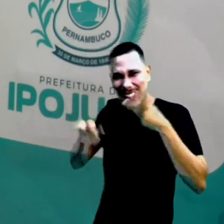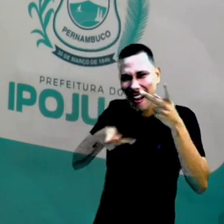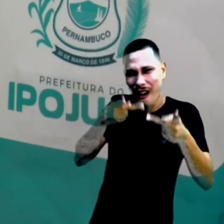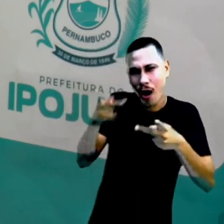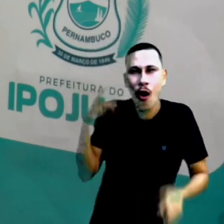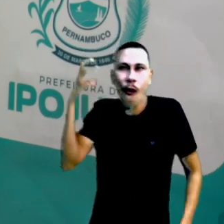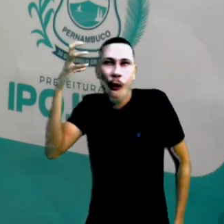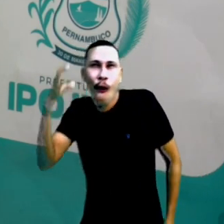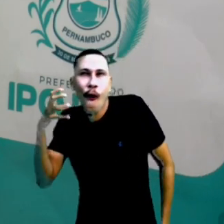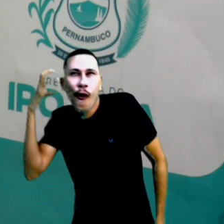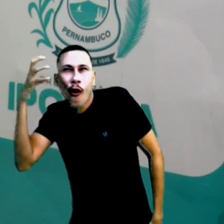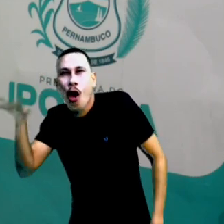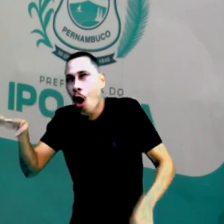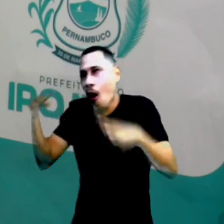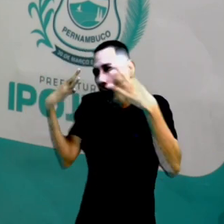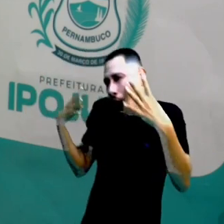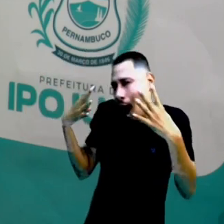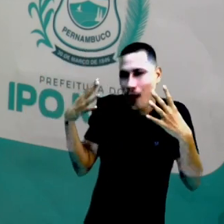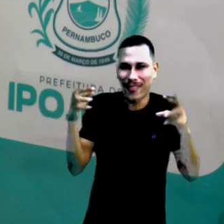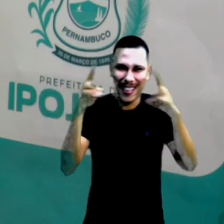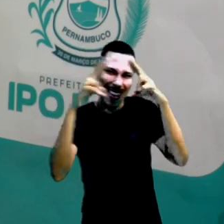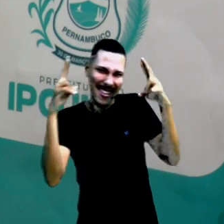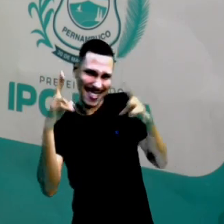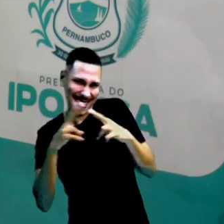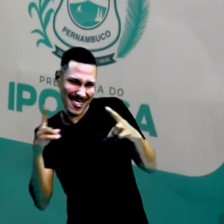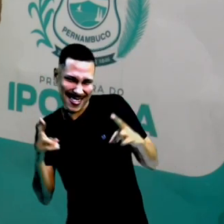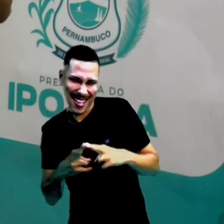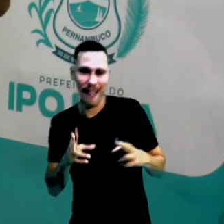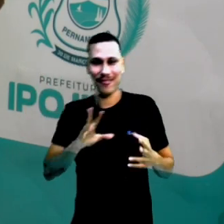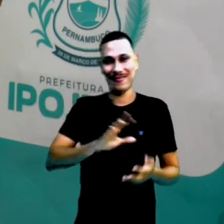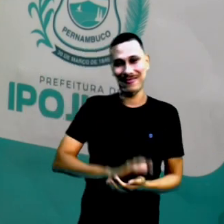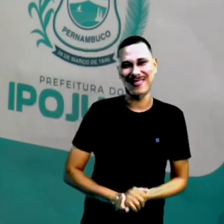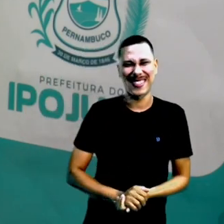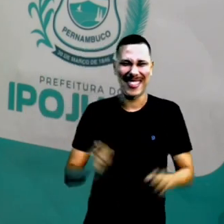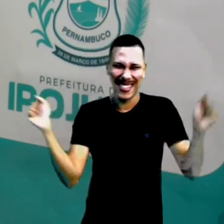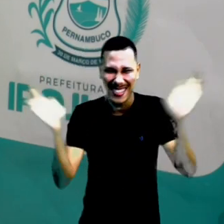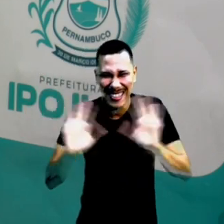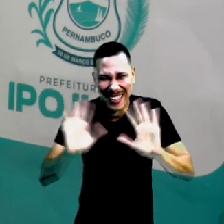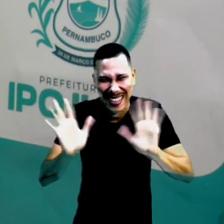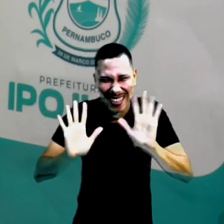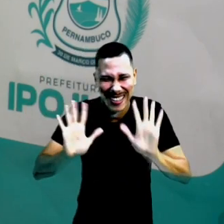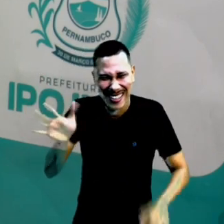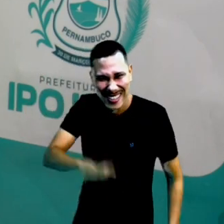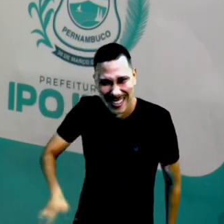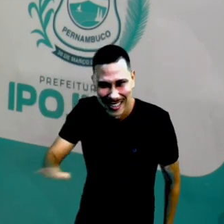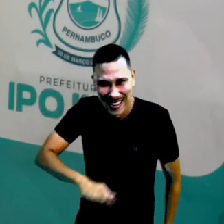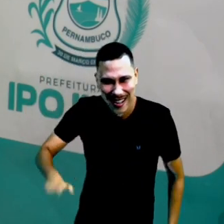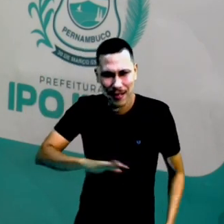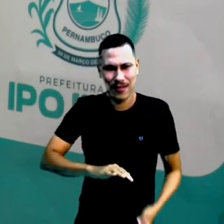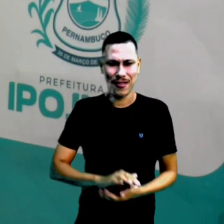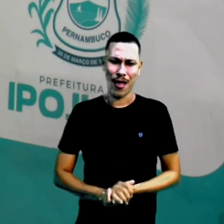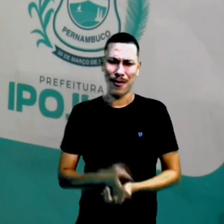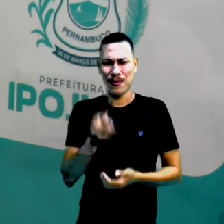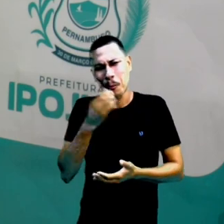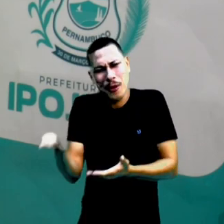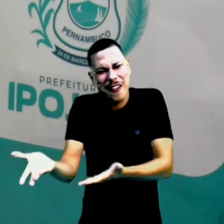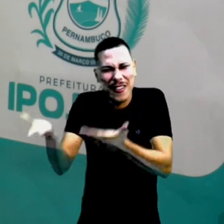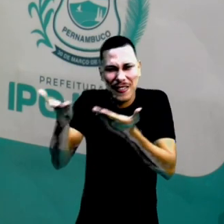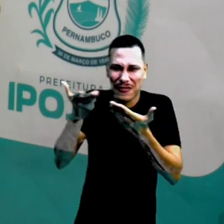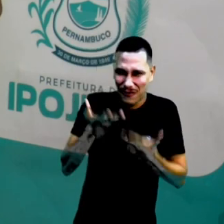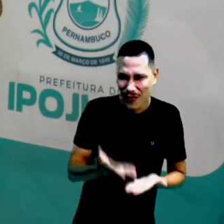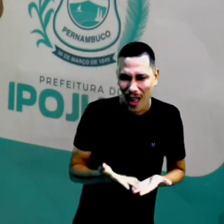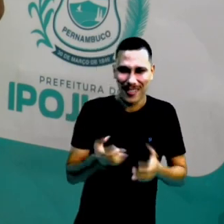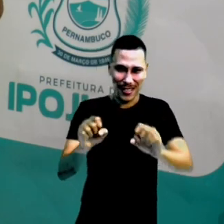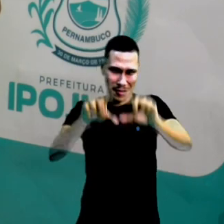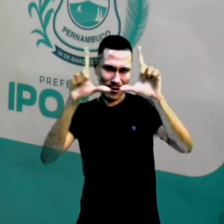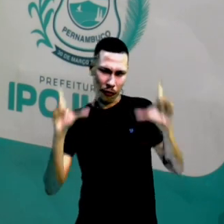no som pra ver se com outras ela vai rimar. Olá, criançada! Sejam todos bem-vindos